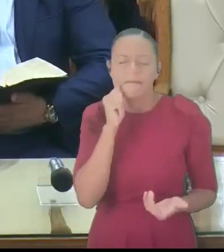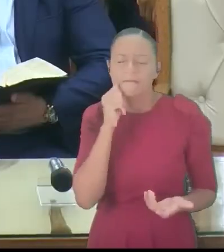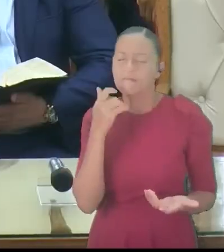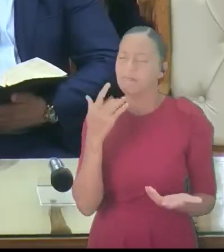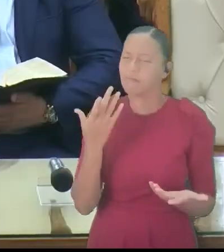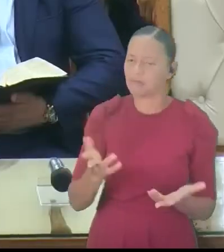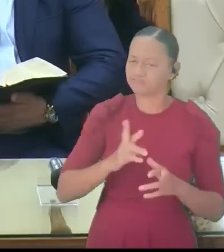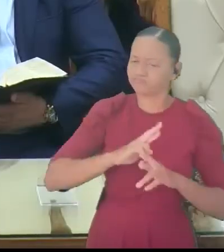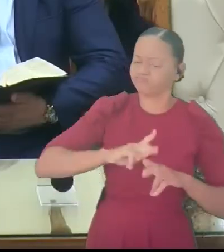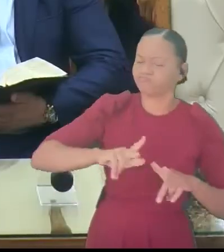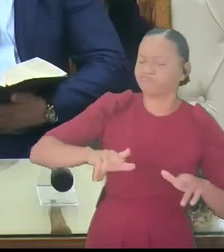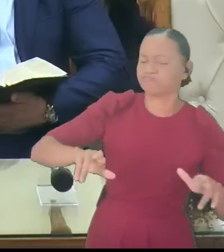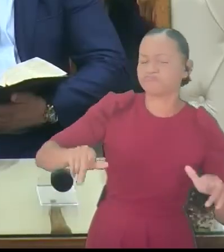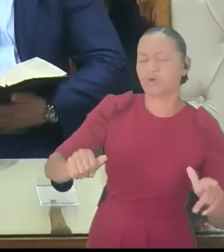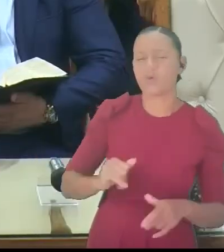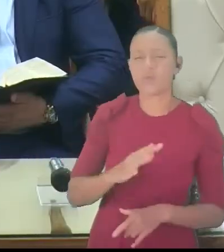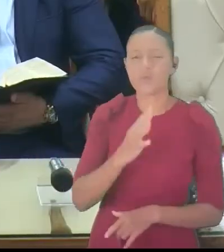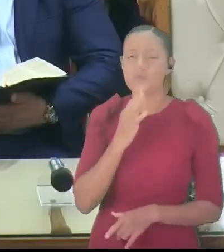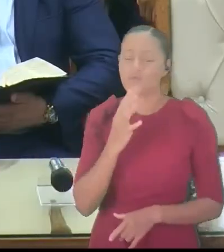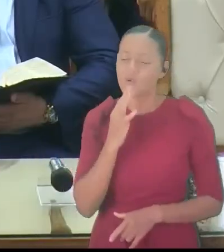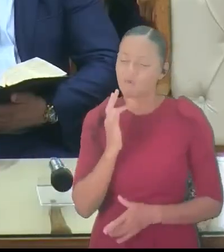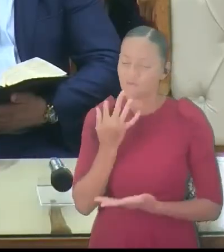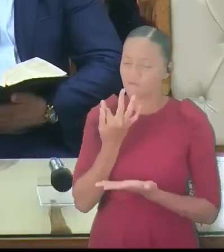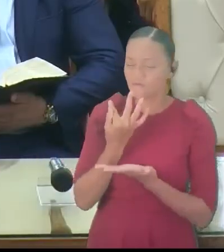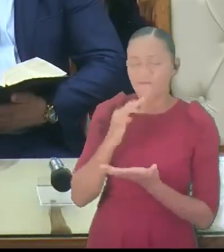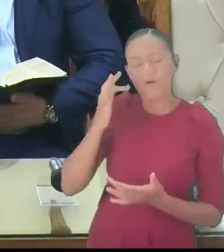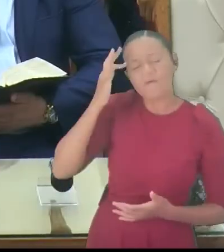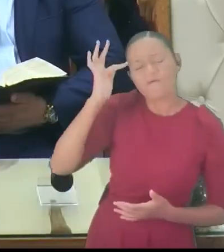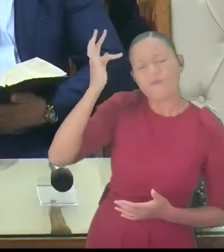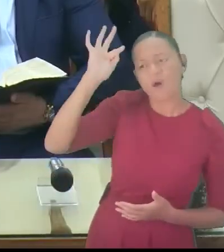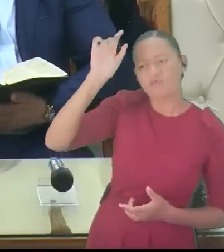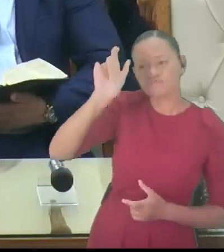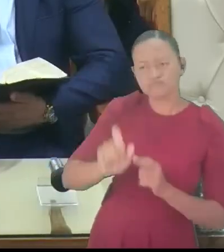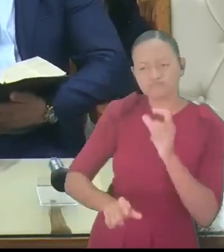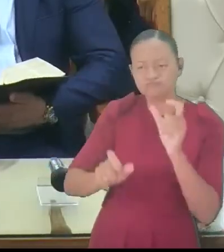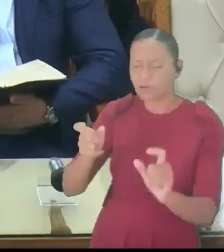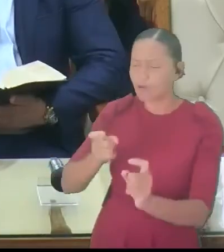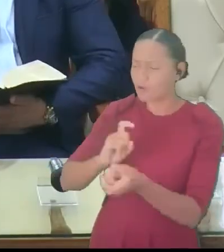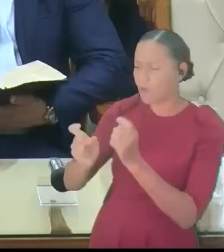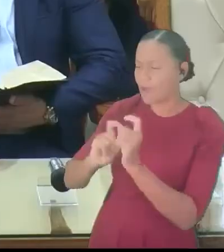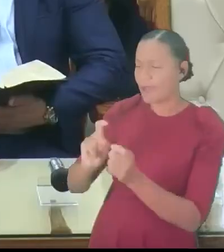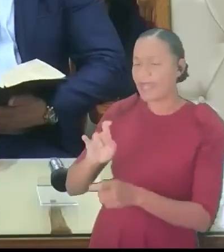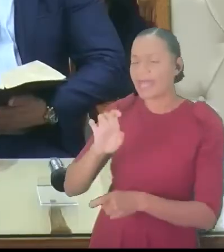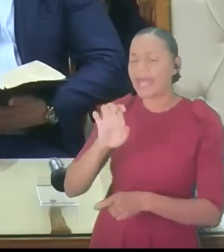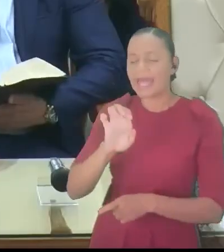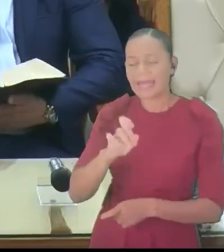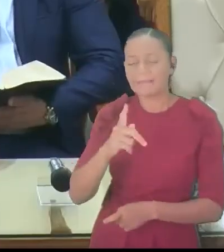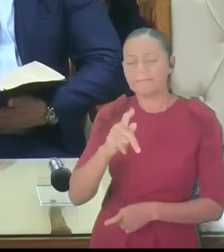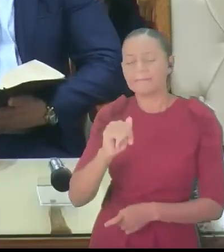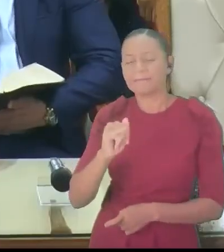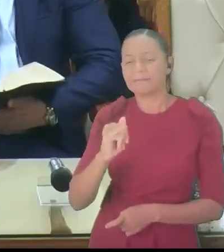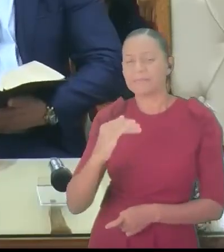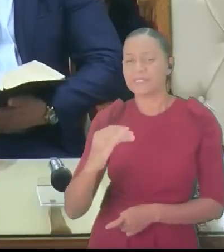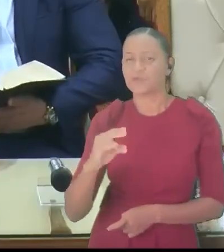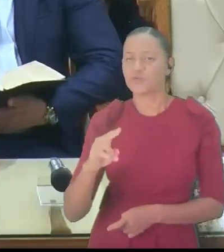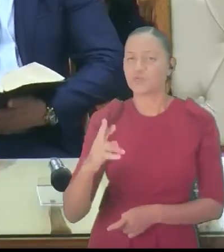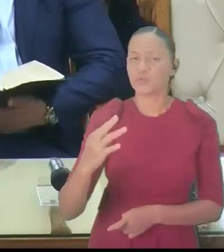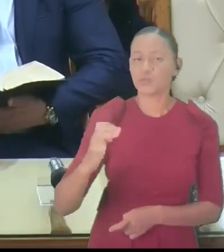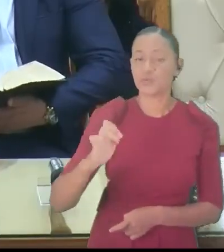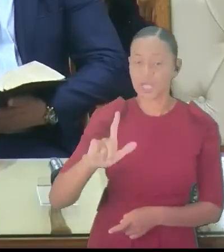grega, Paulo conhecia os filósofos, ele sabia discutir com epicureus, com estoicos, porque Paulo